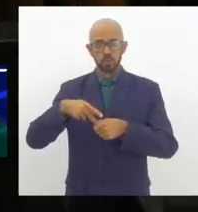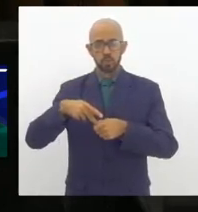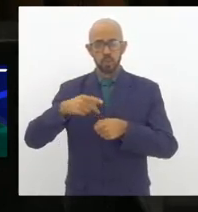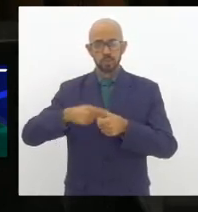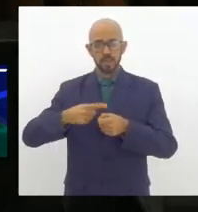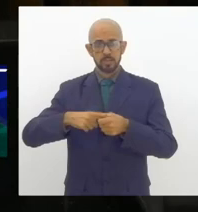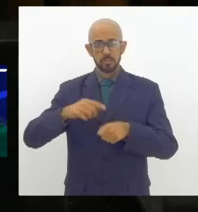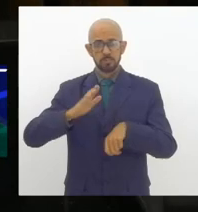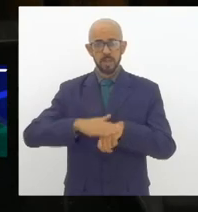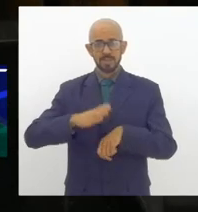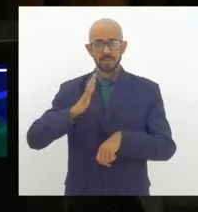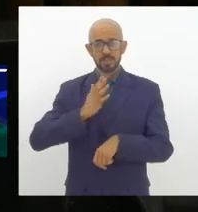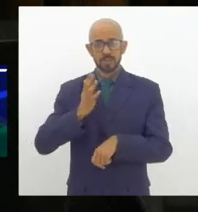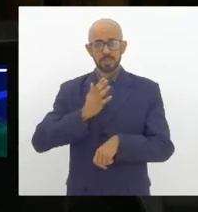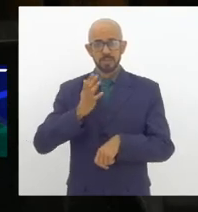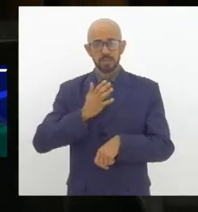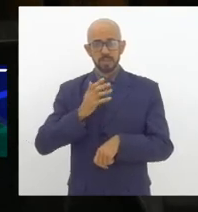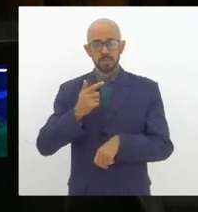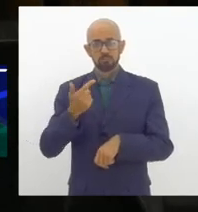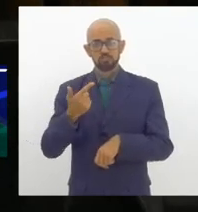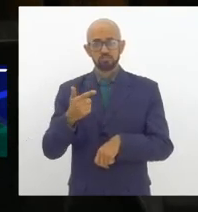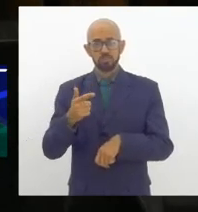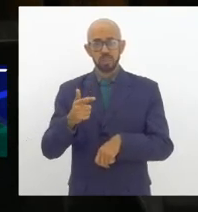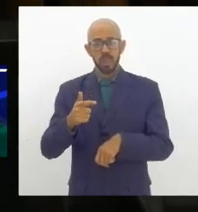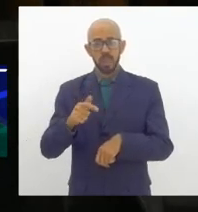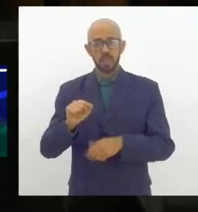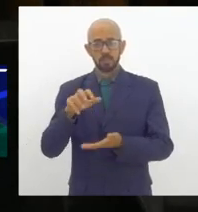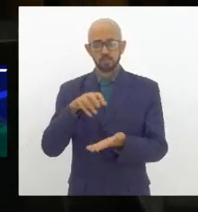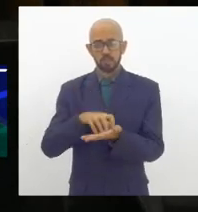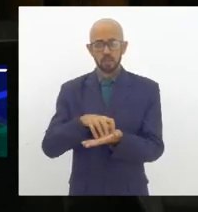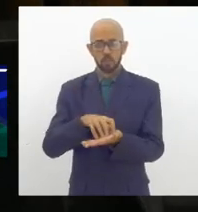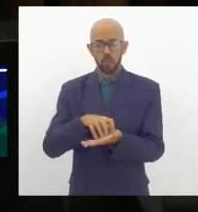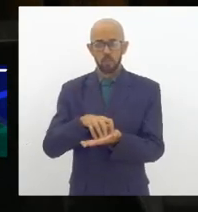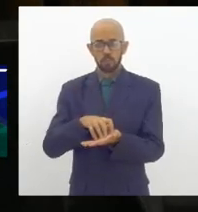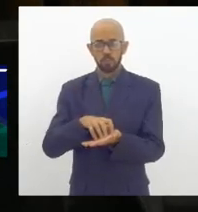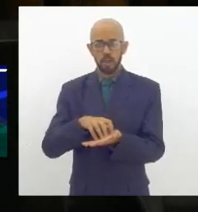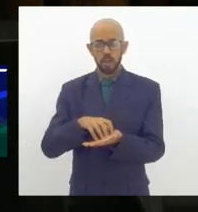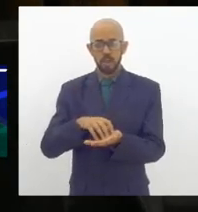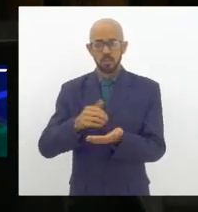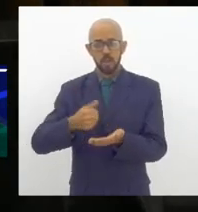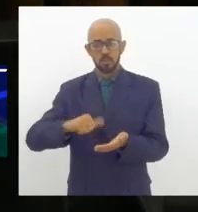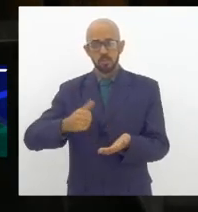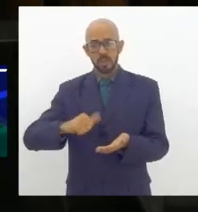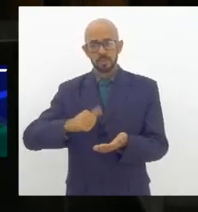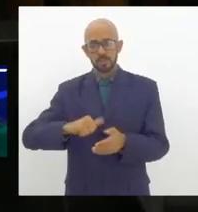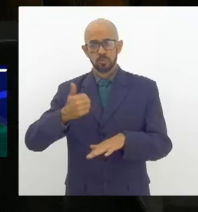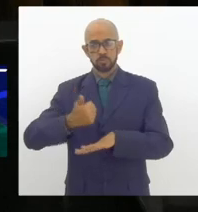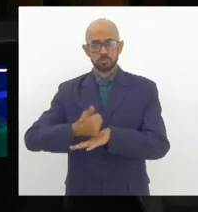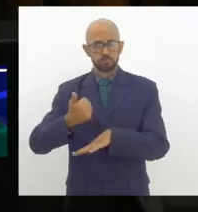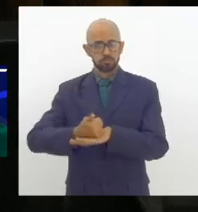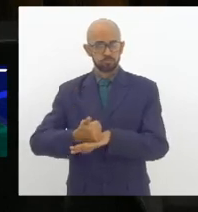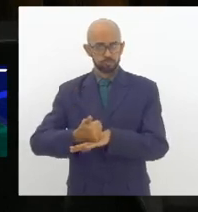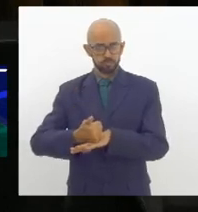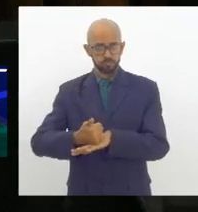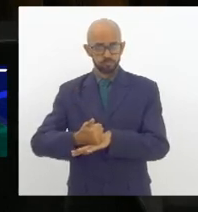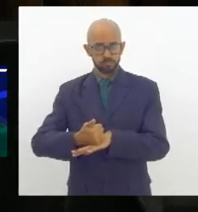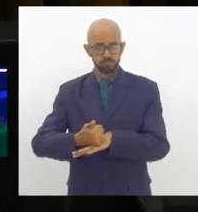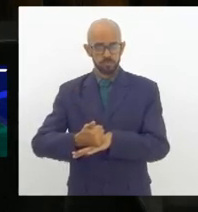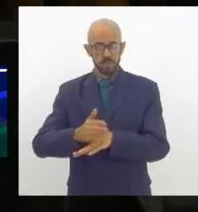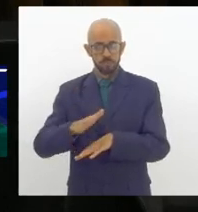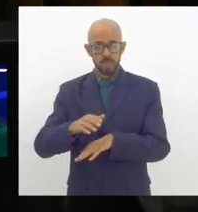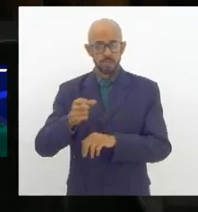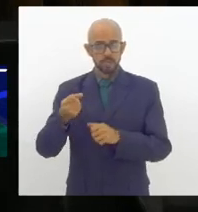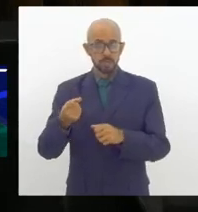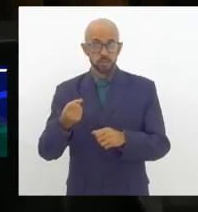e você não tem um polo industrial para qualificar mão de obra Ah mas isso quando chega aqui fora essa notícia que